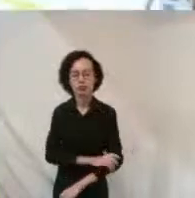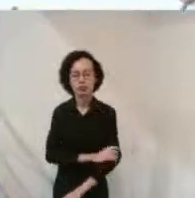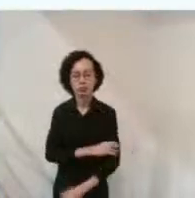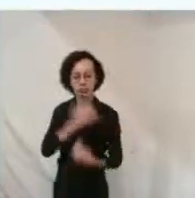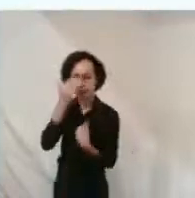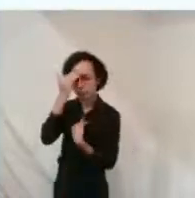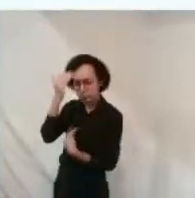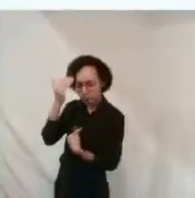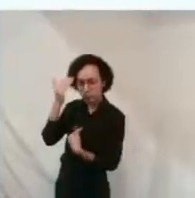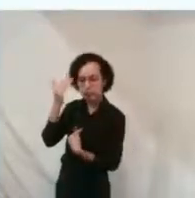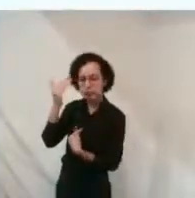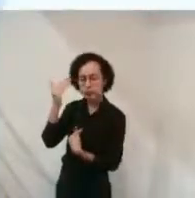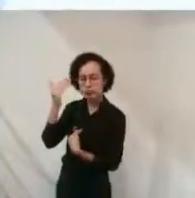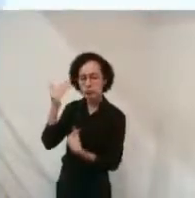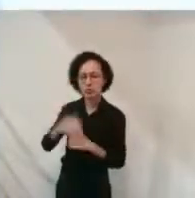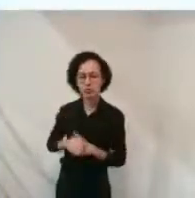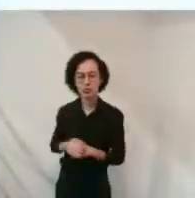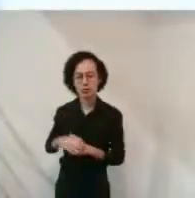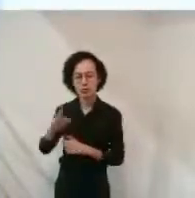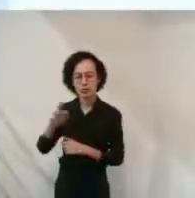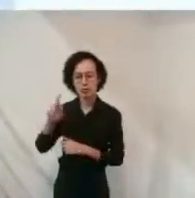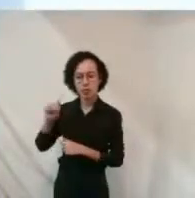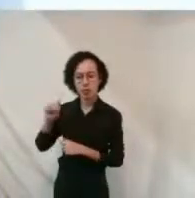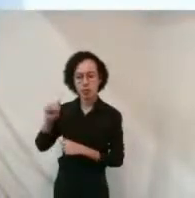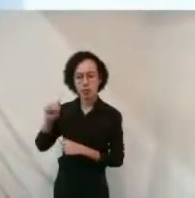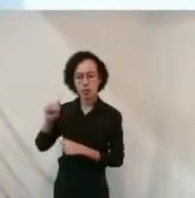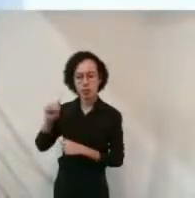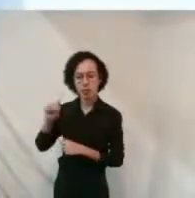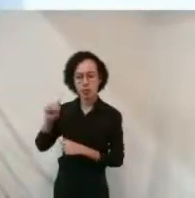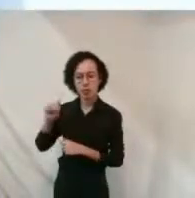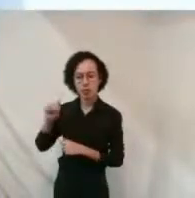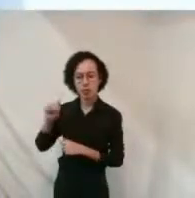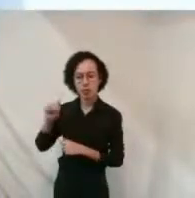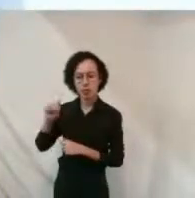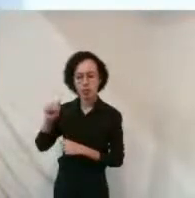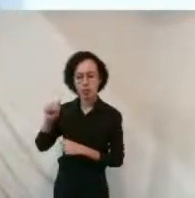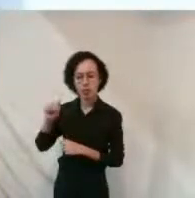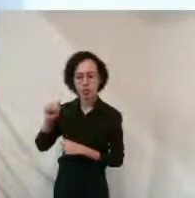Muitíssimo obrigado pelas palavras, doutor Rafael.